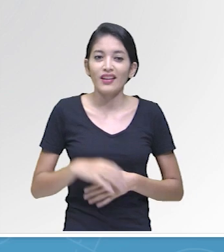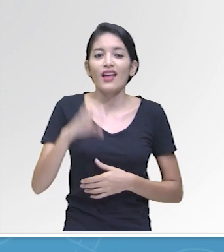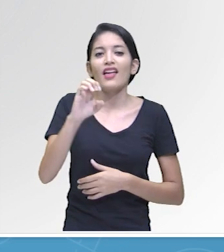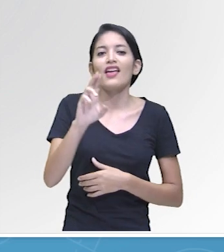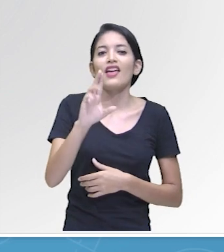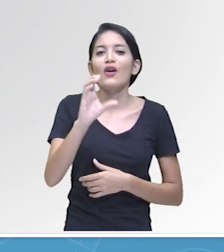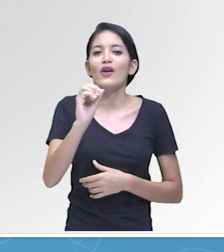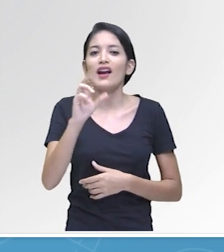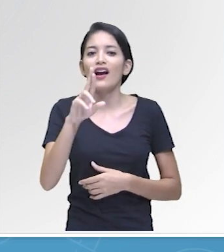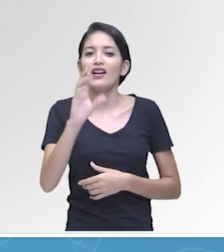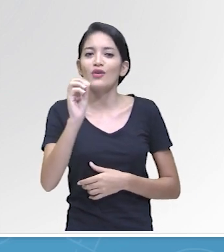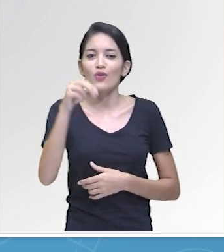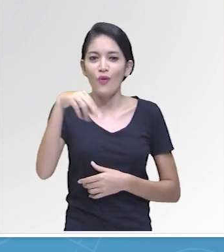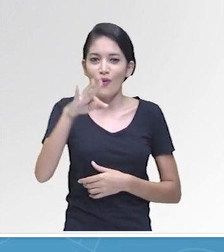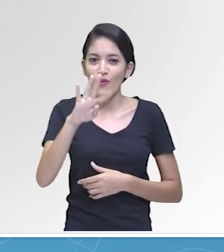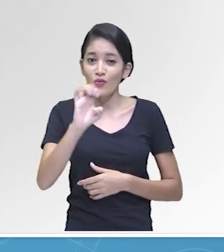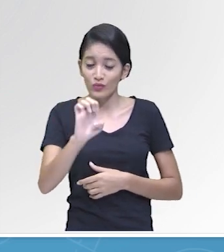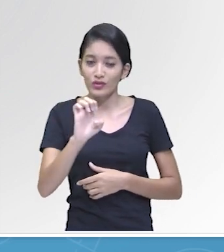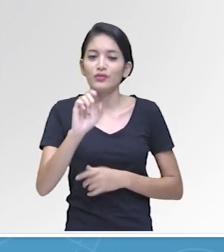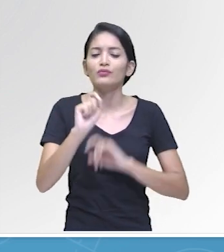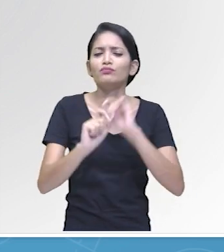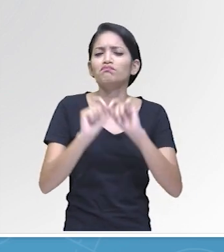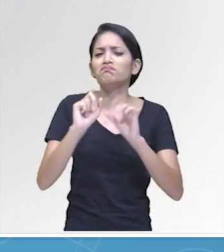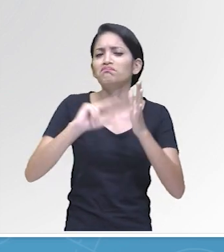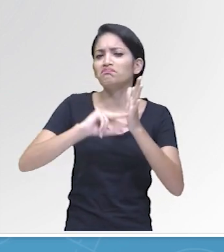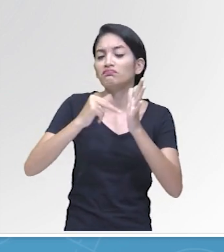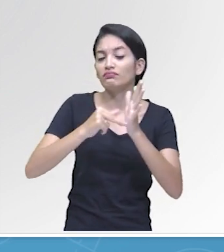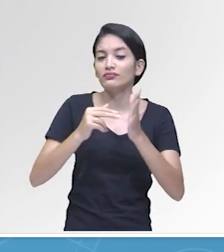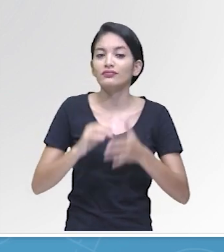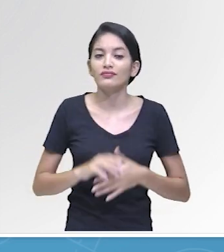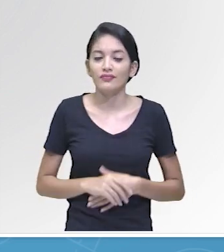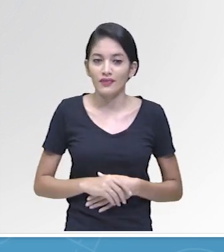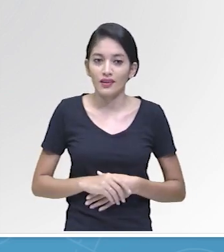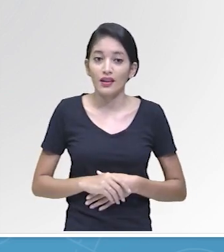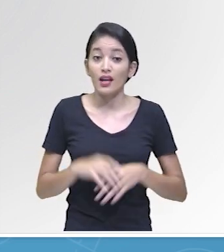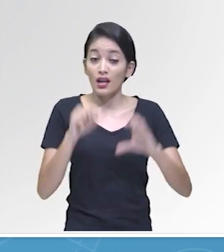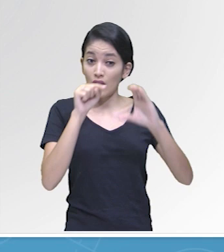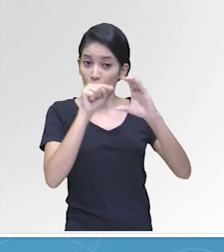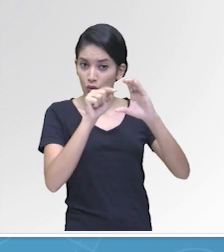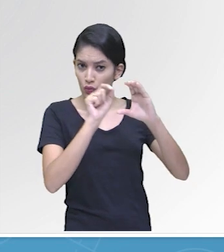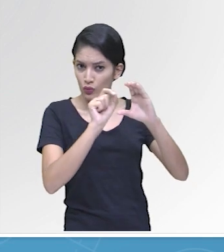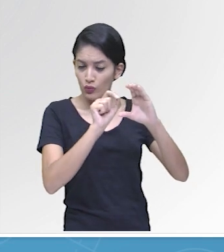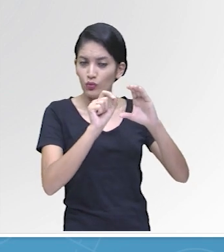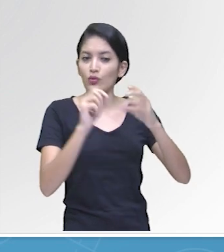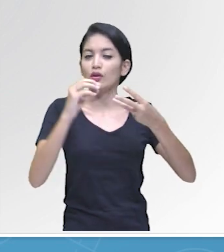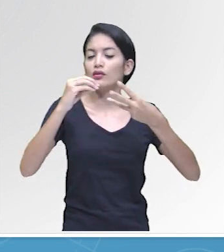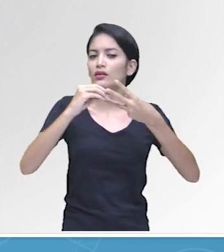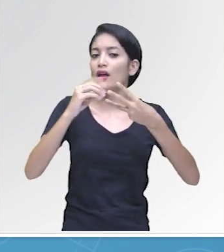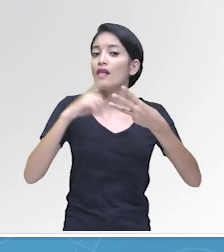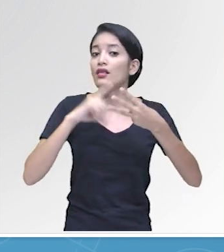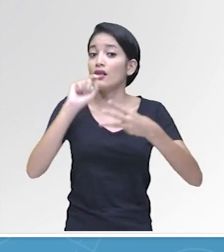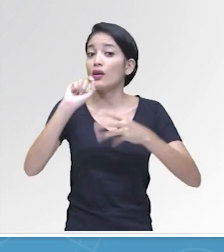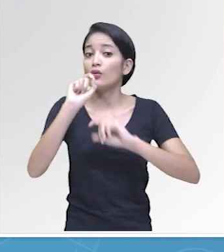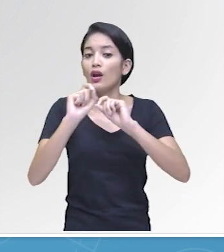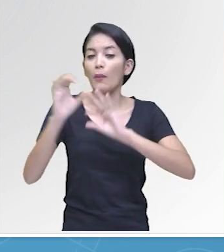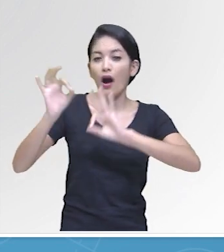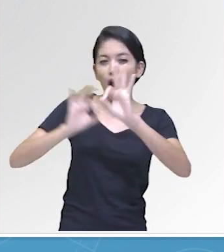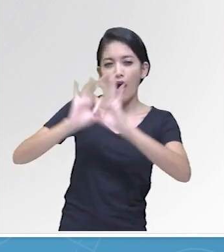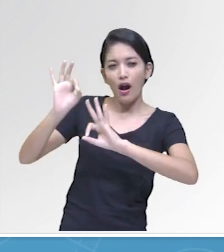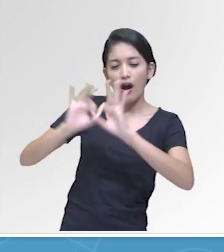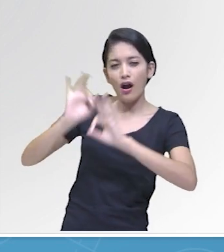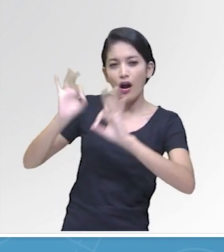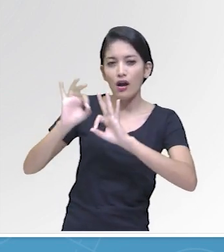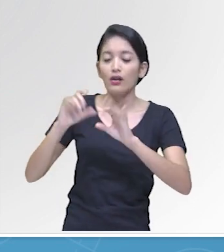núcleo individualizado. Trata-se que o núcleo desta célula, ele possui uma organização, ele tem